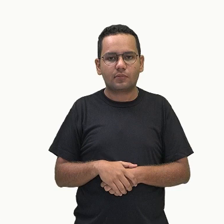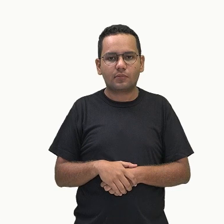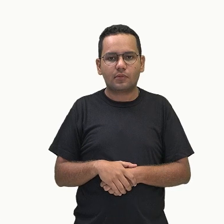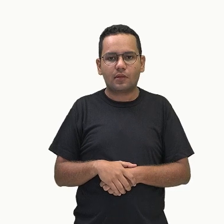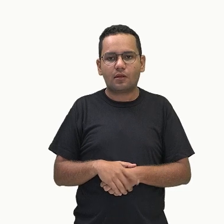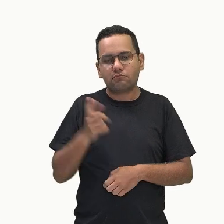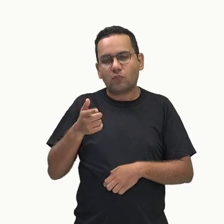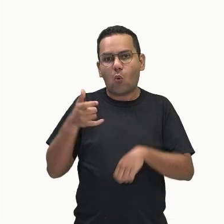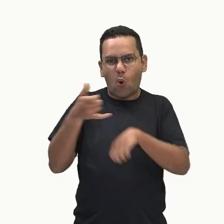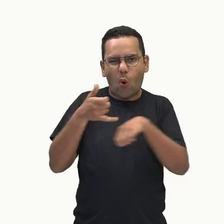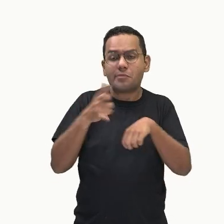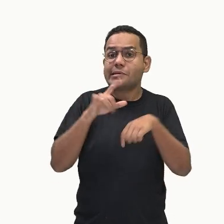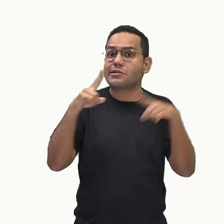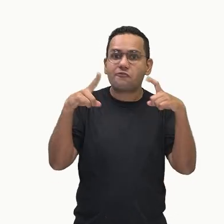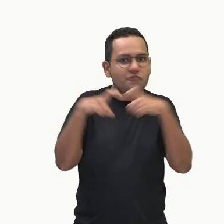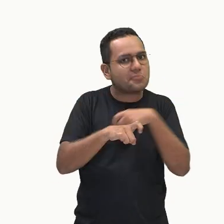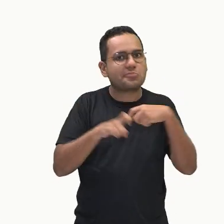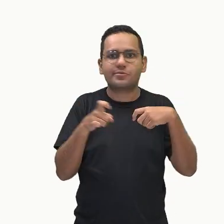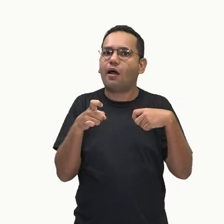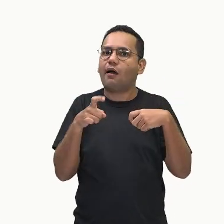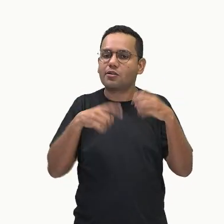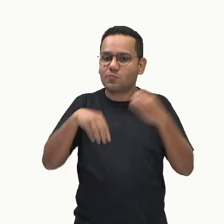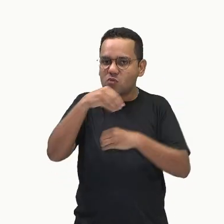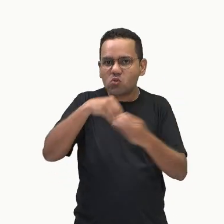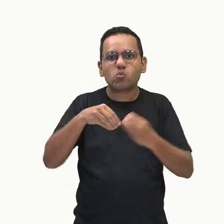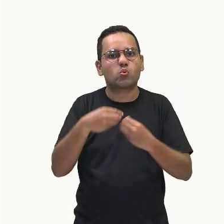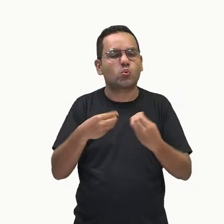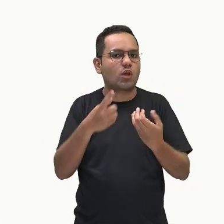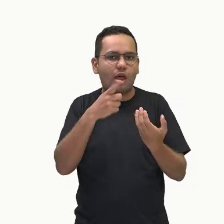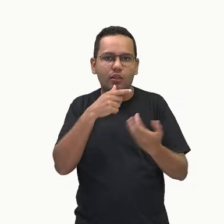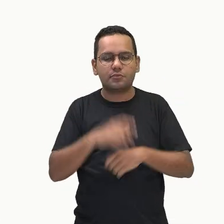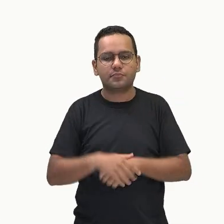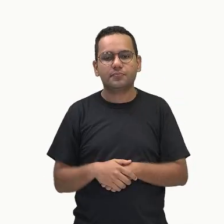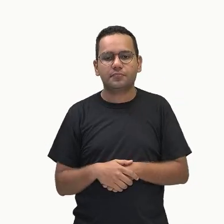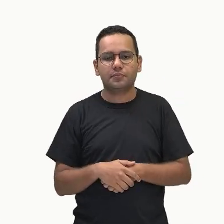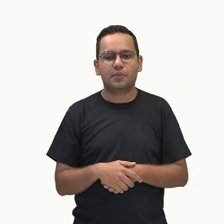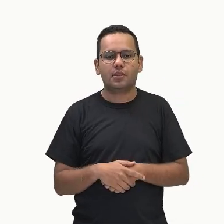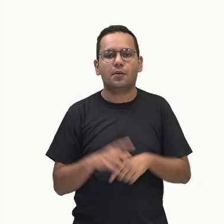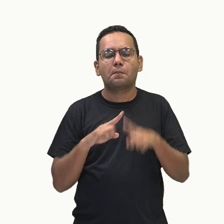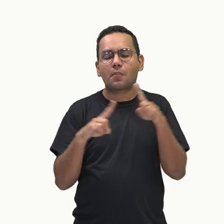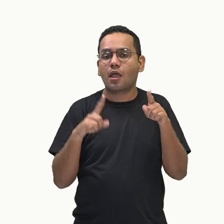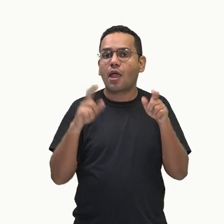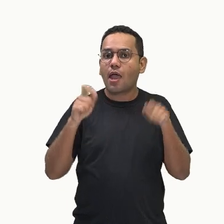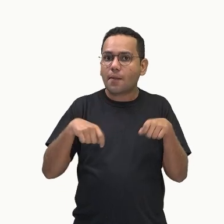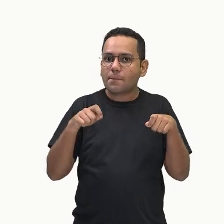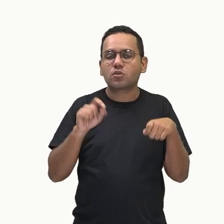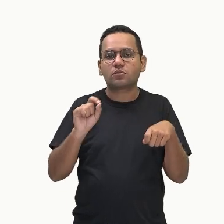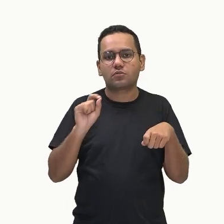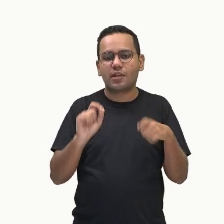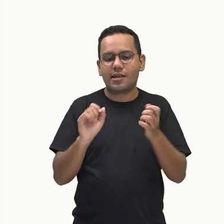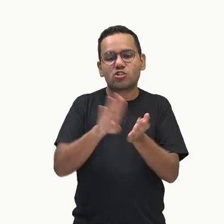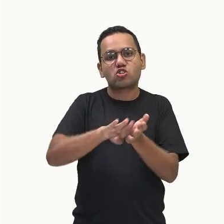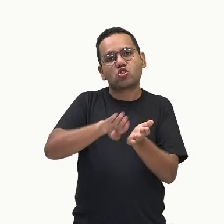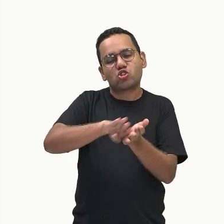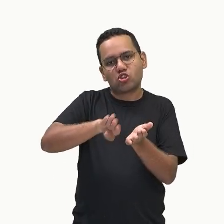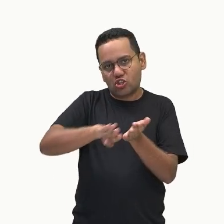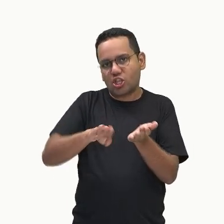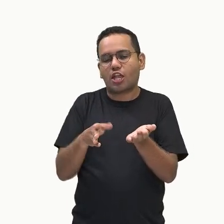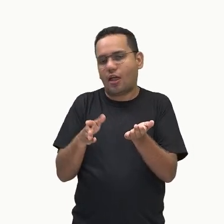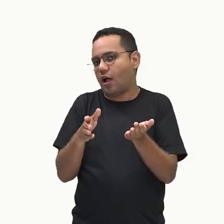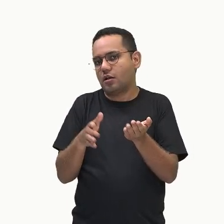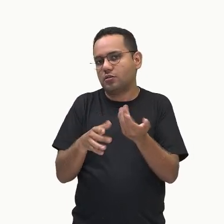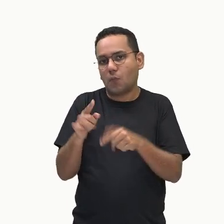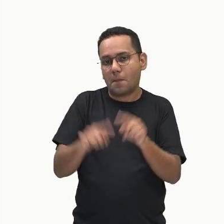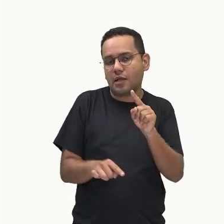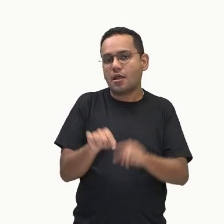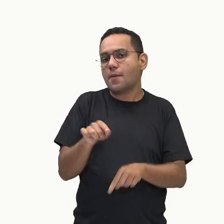se mistura com a água, obviamente. E para remover a gordura, a oleosidade de uma panela, por exemplo, a